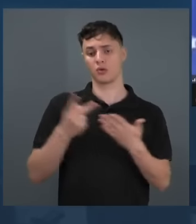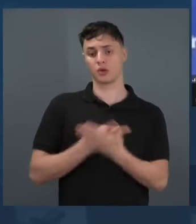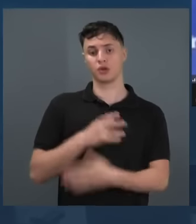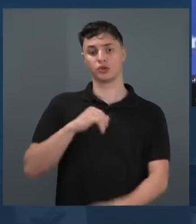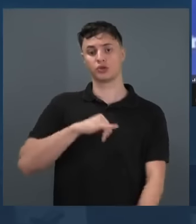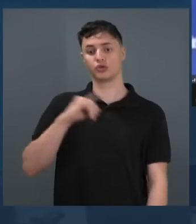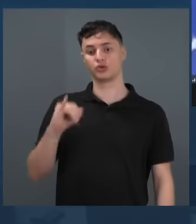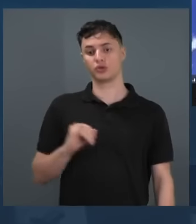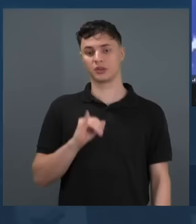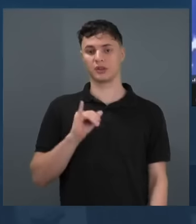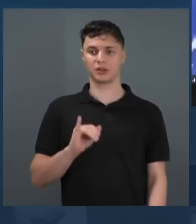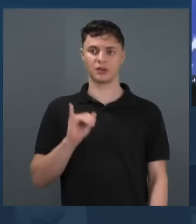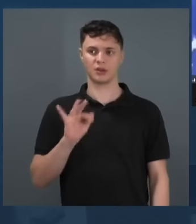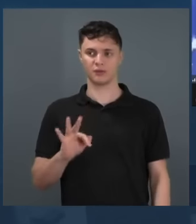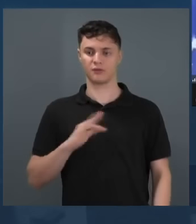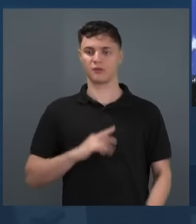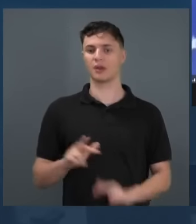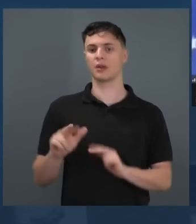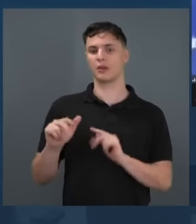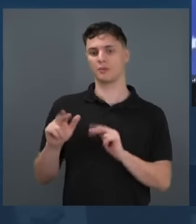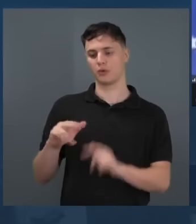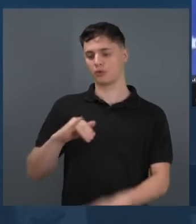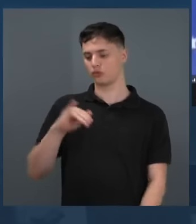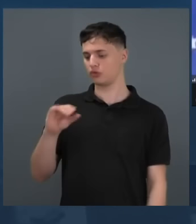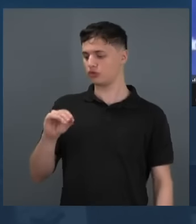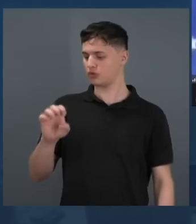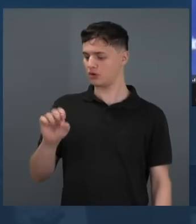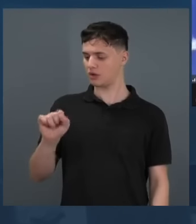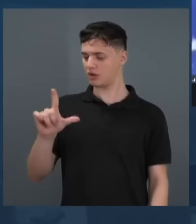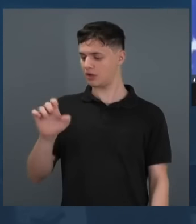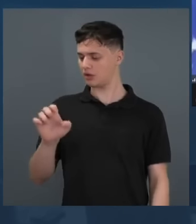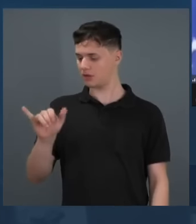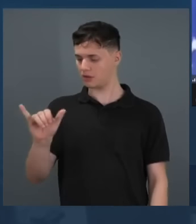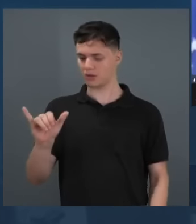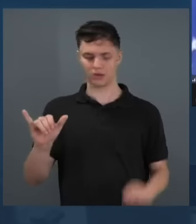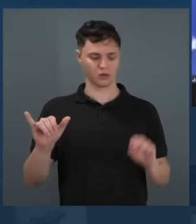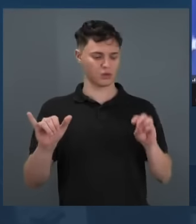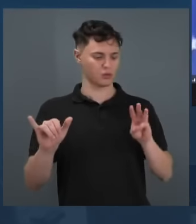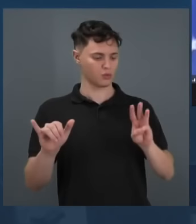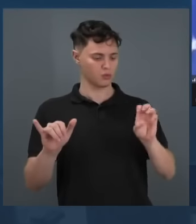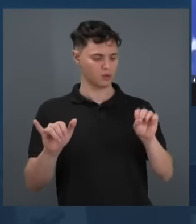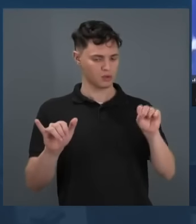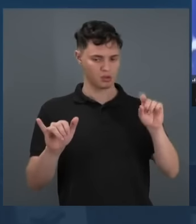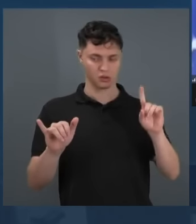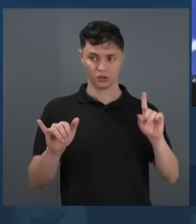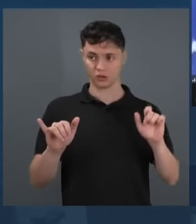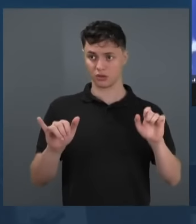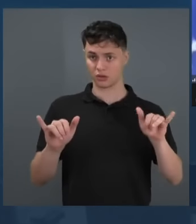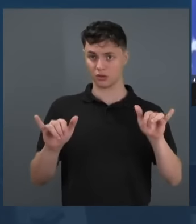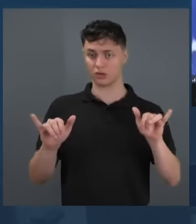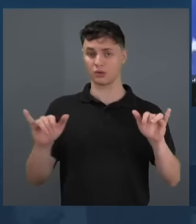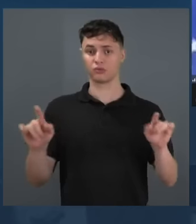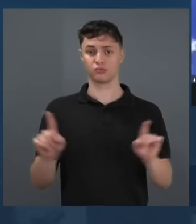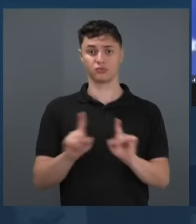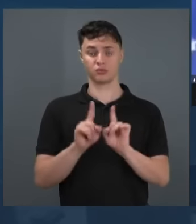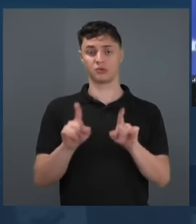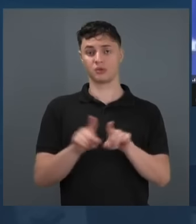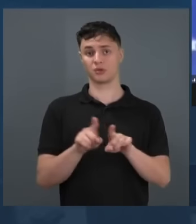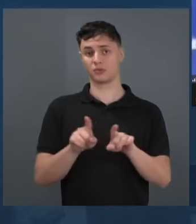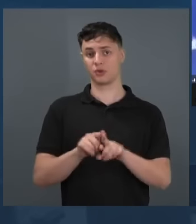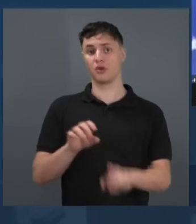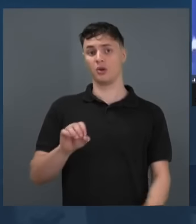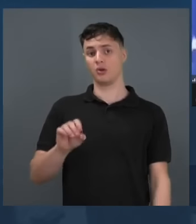JIF, dos irmãos Joesley e Wesley Batista e da própria